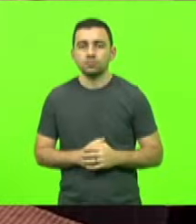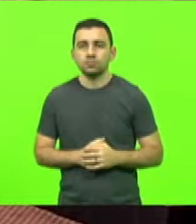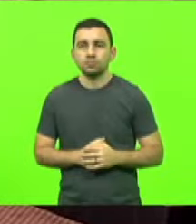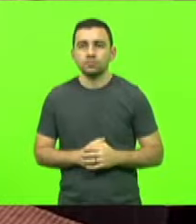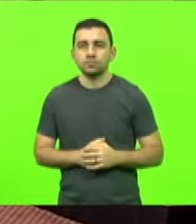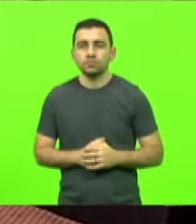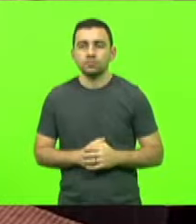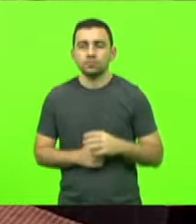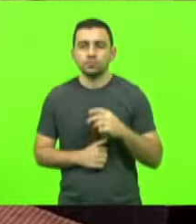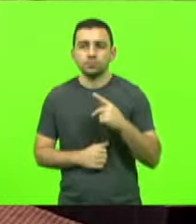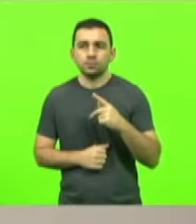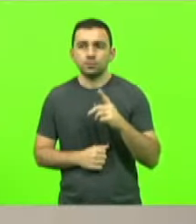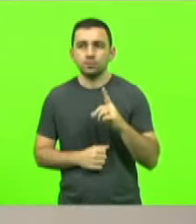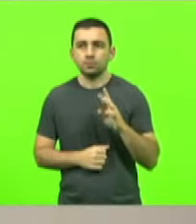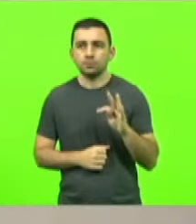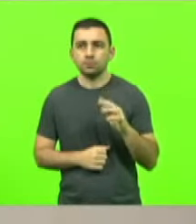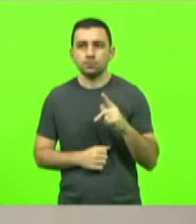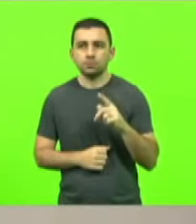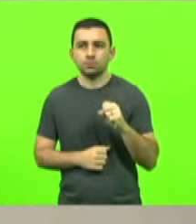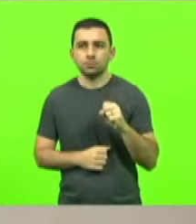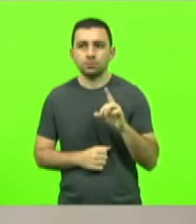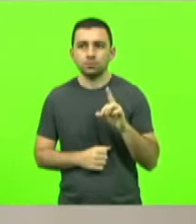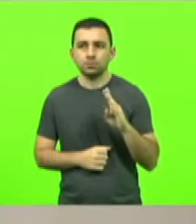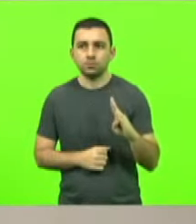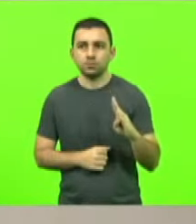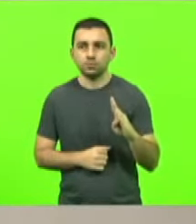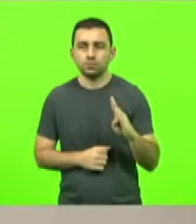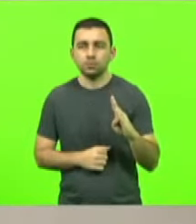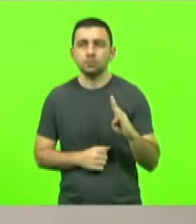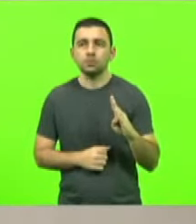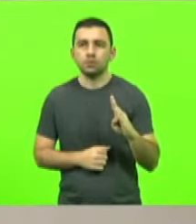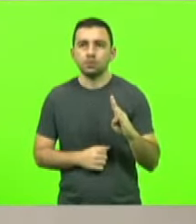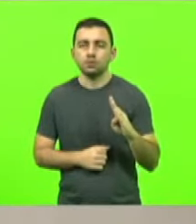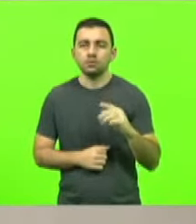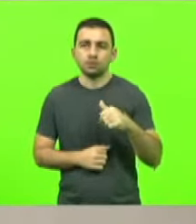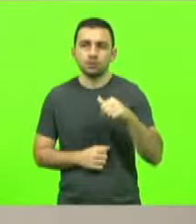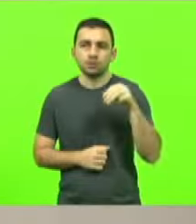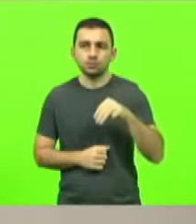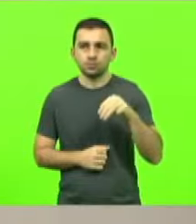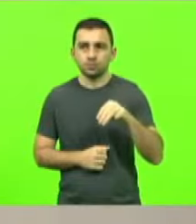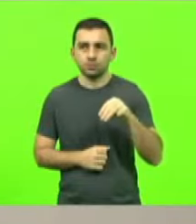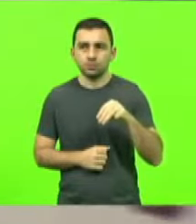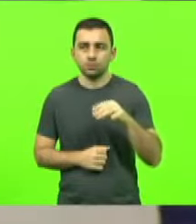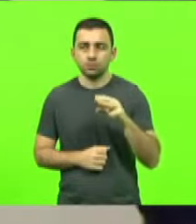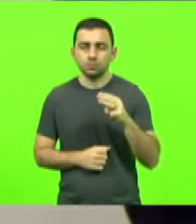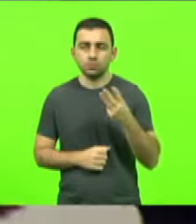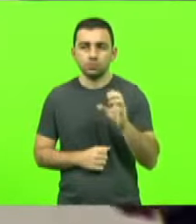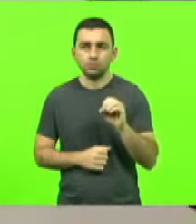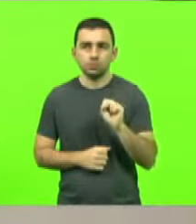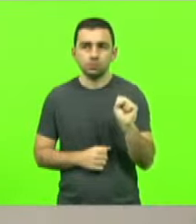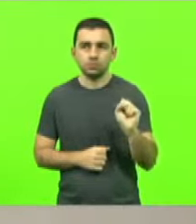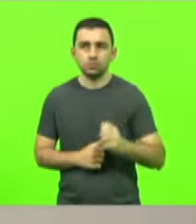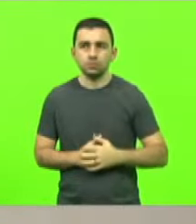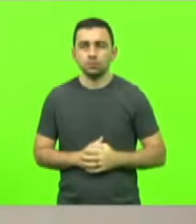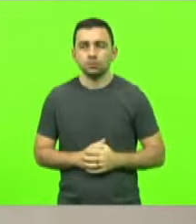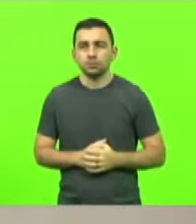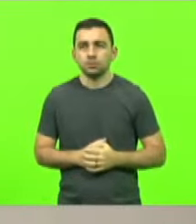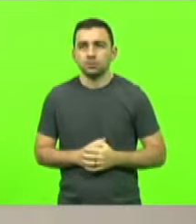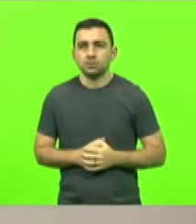Bloco PDT, PSDB, Republicanos, por 7 minutos e 30 segundos.